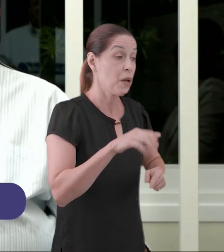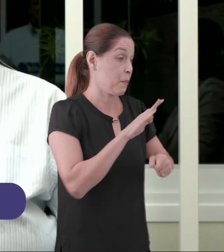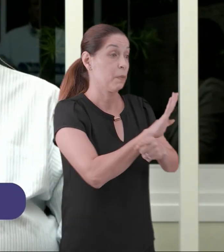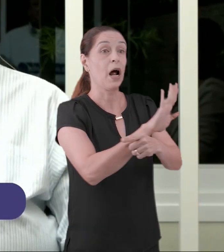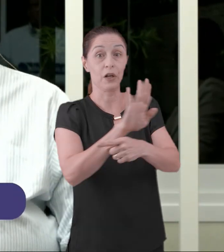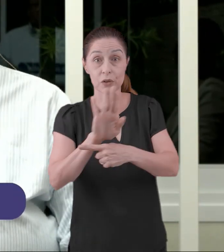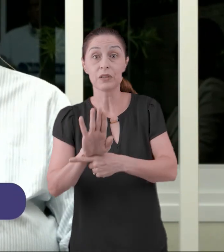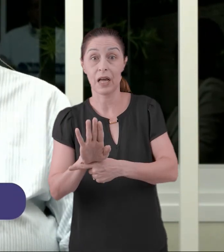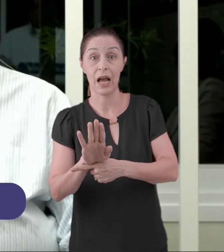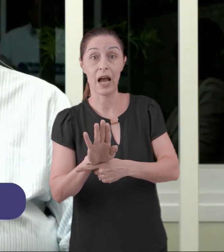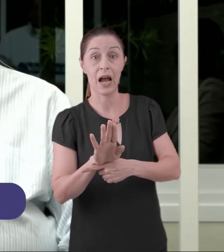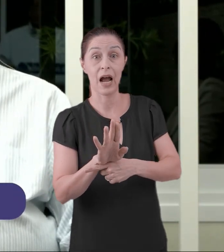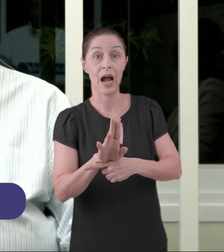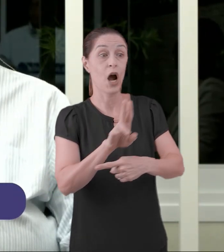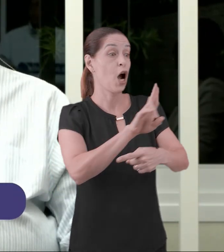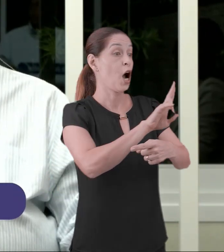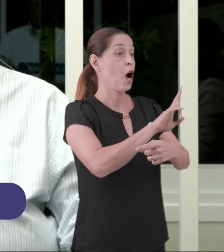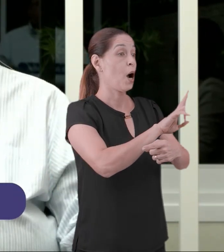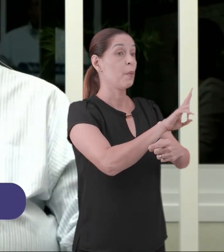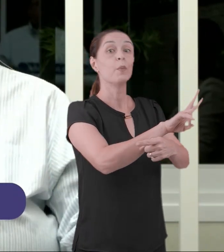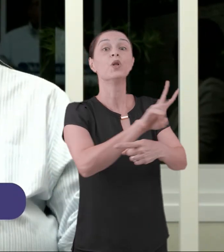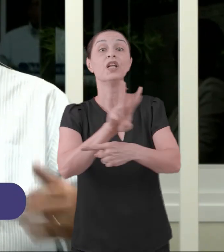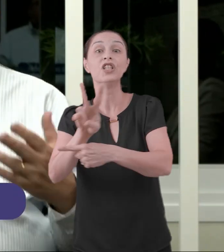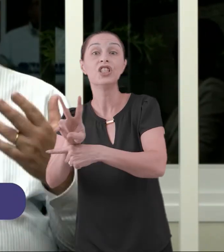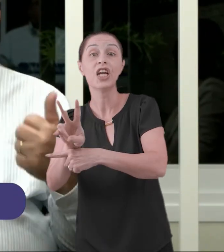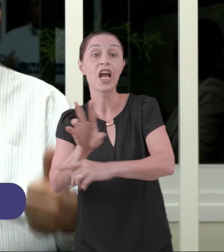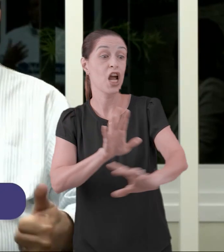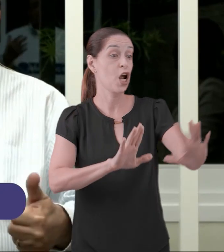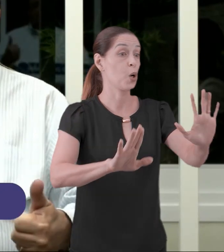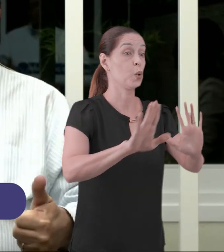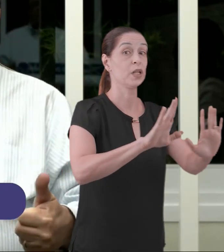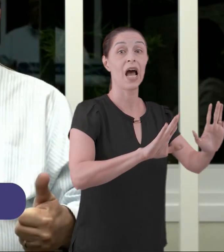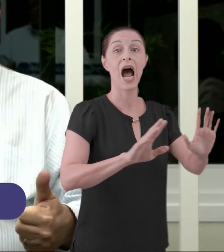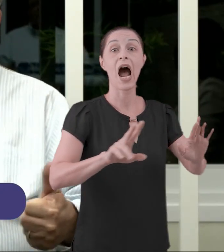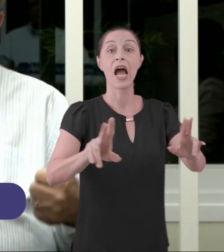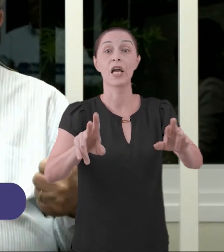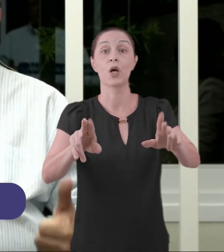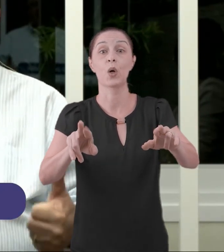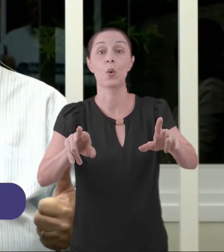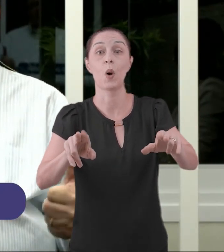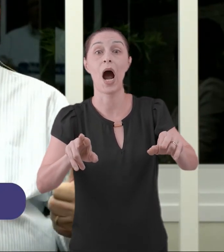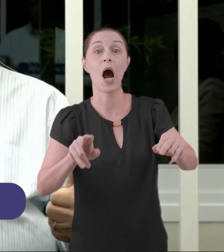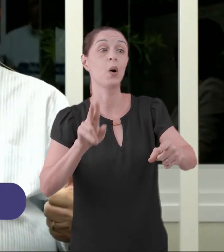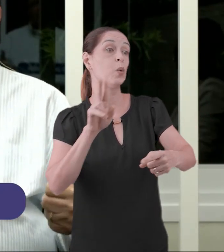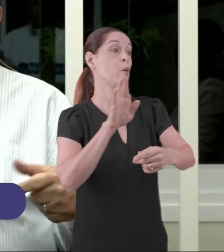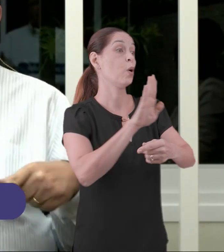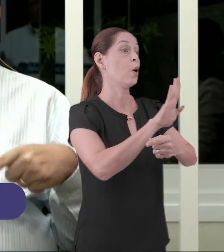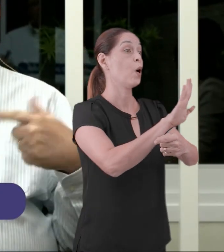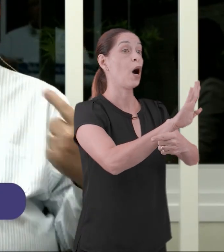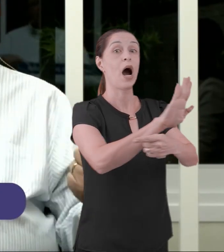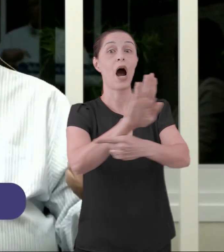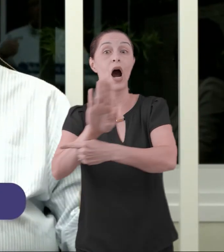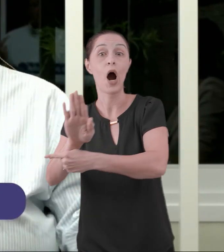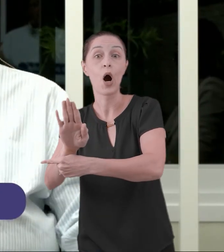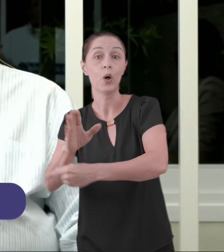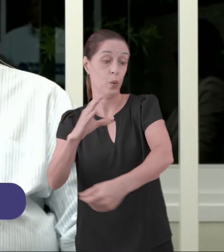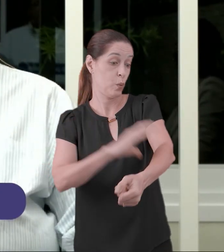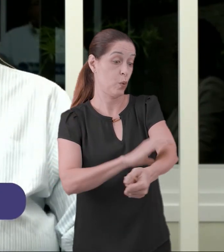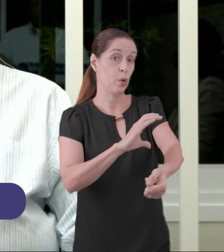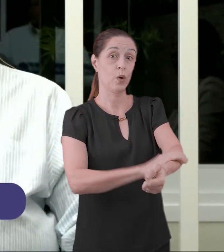nós cuidamos, temos uns projetos voltados para a recuperação de viciados, né, lá na Cracolândia, assim como a gente